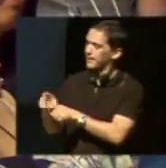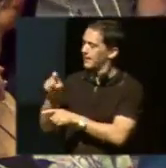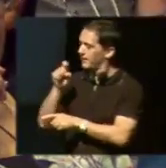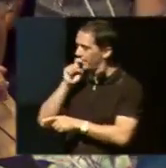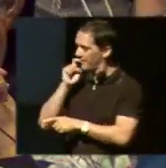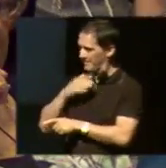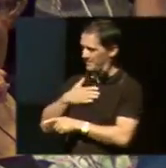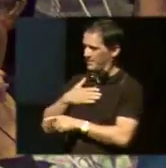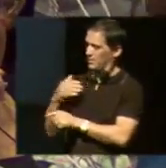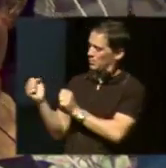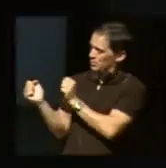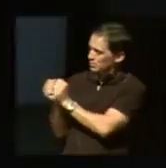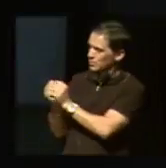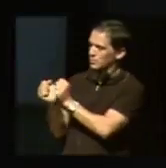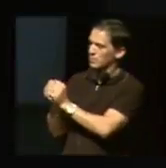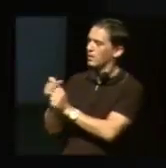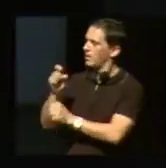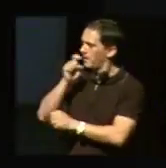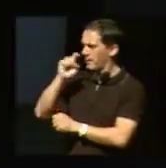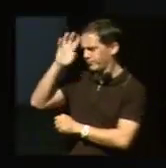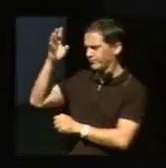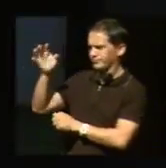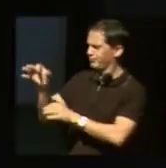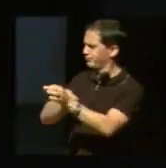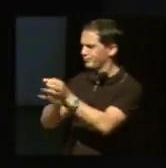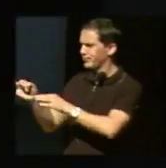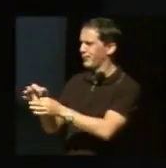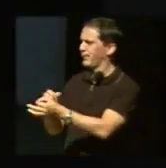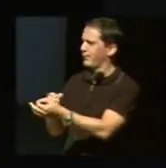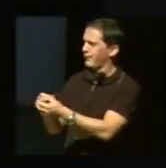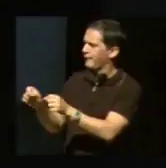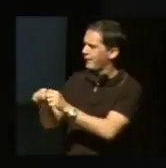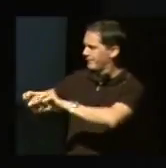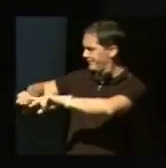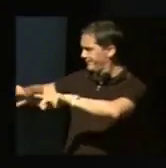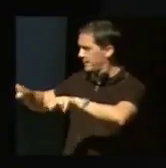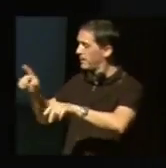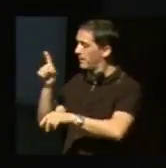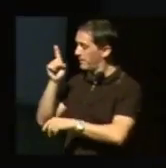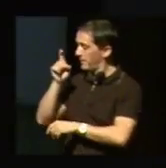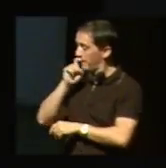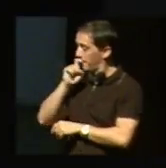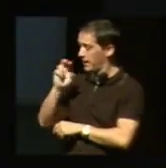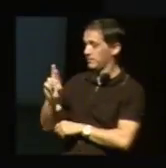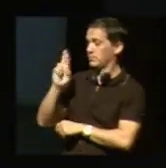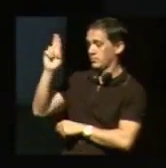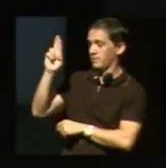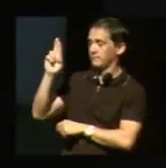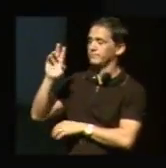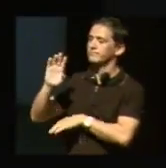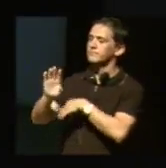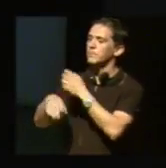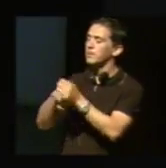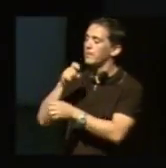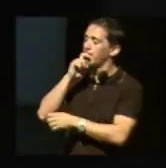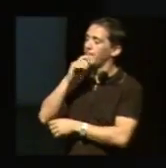que resolvia Vater. Tudo em Vater casa. Hat, Entscheidungen zu Hause getroffen. Quando o pai faleceu, als mein Vater starb, há